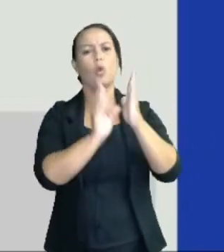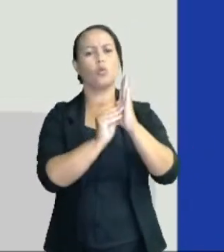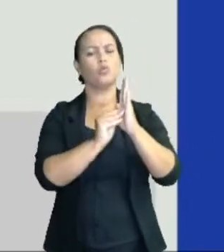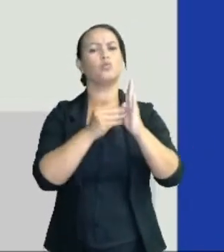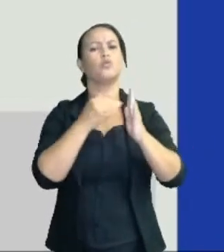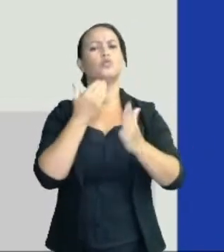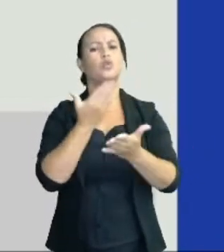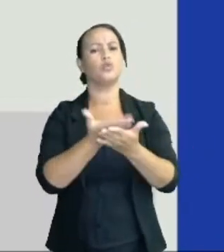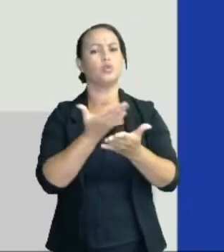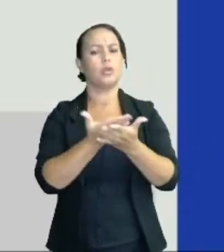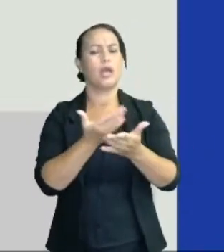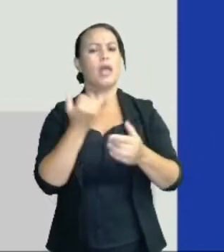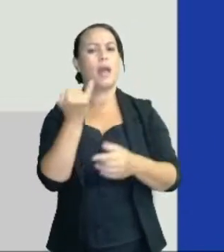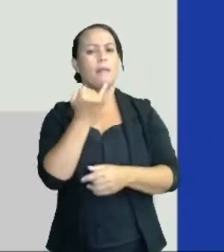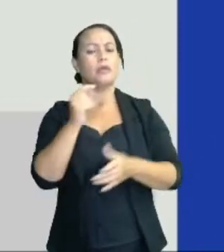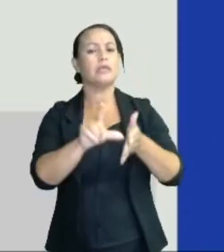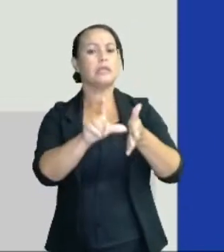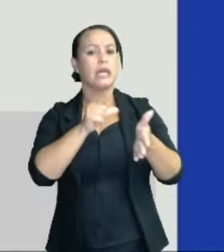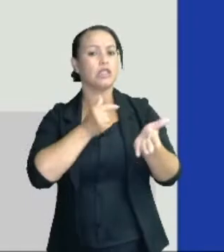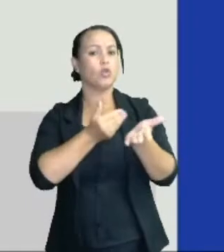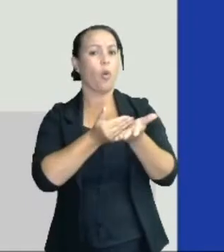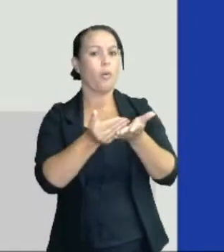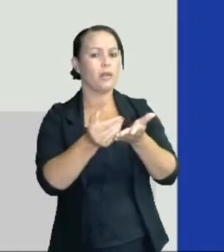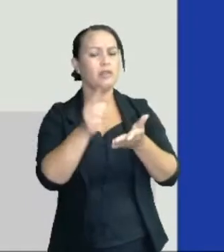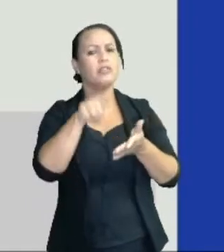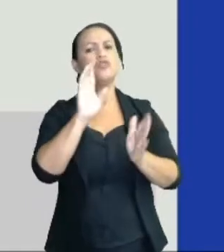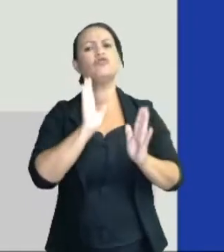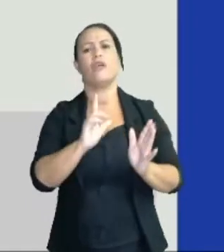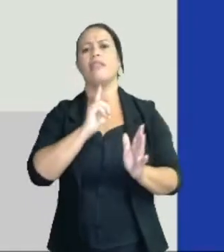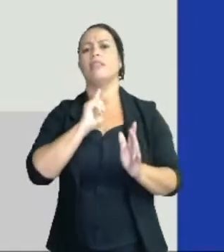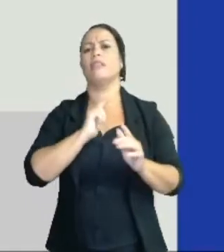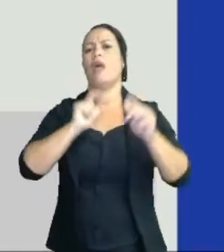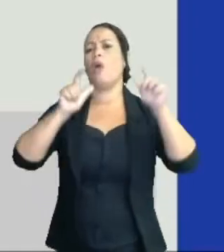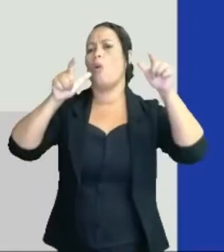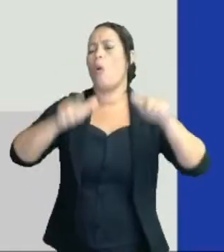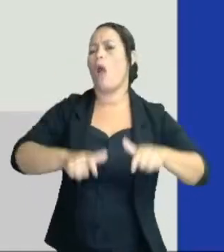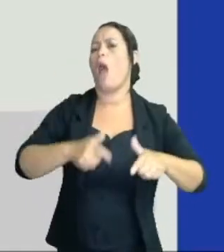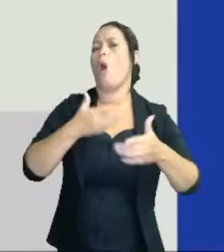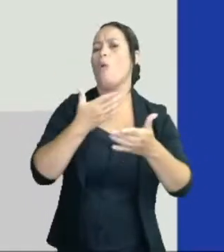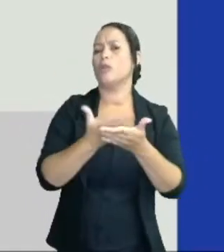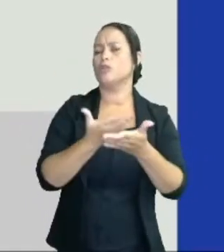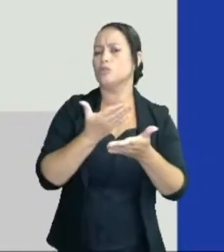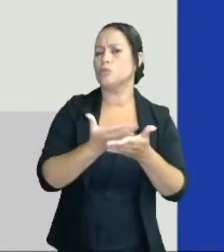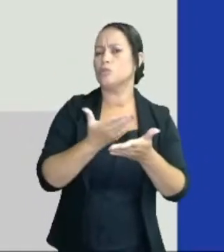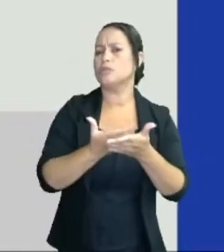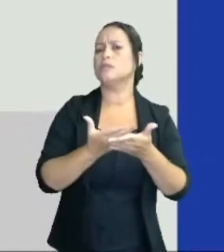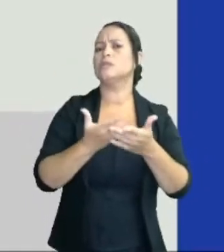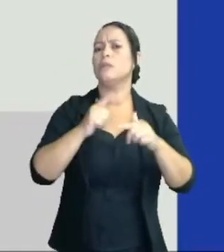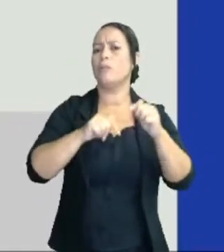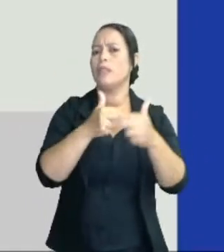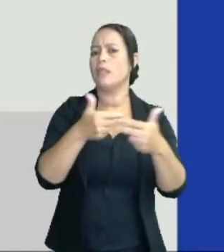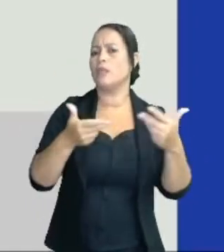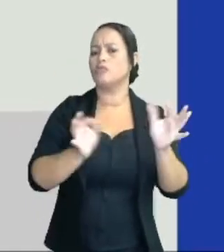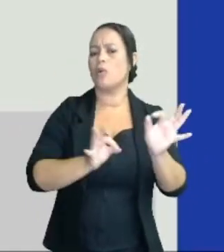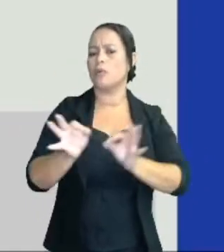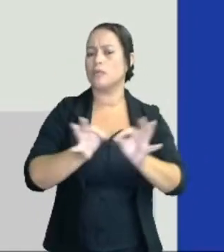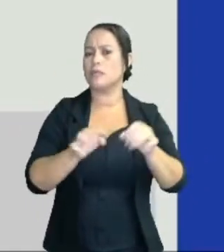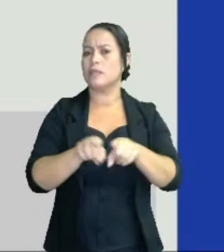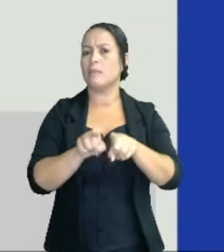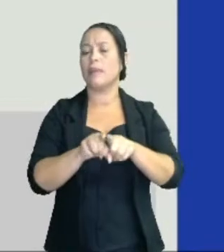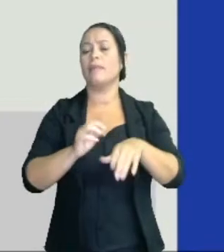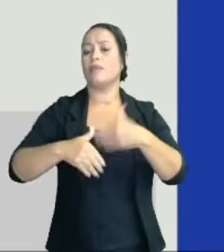que antes da gente iniciar, você já tenha o seu local, já tenha o seu material aí preparado para assistir a aula, para ter um